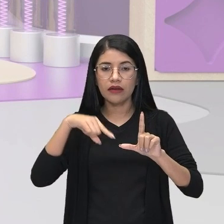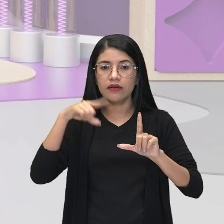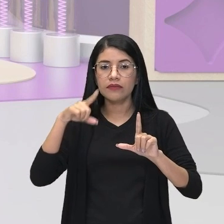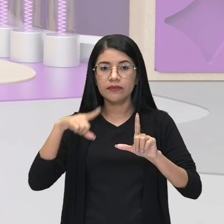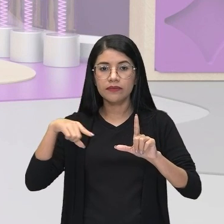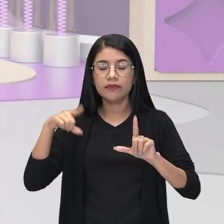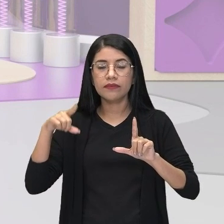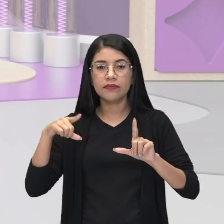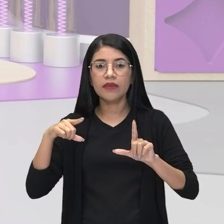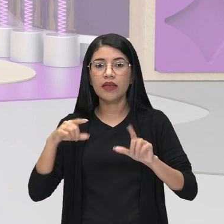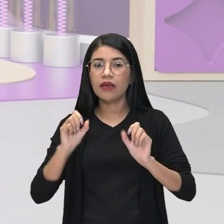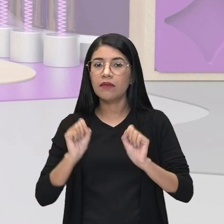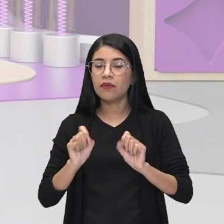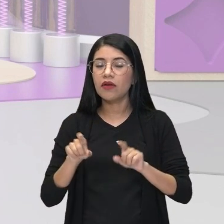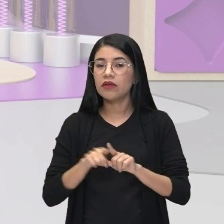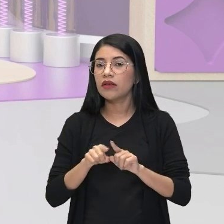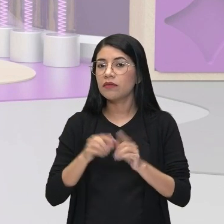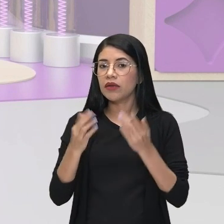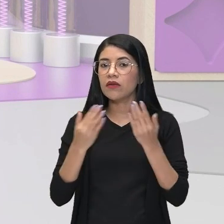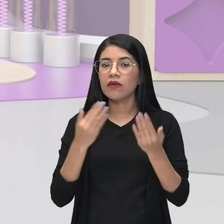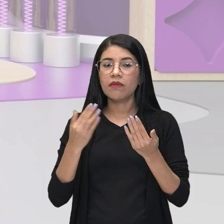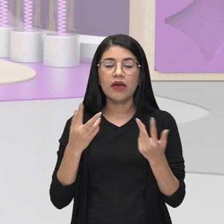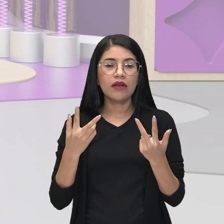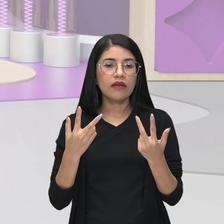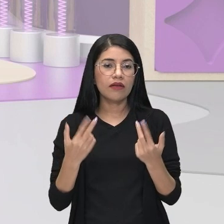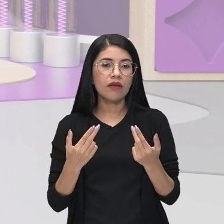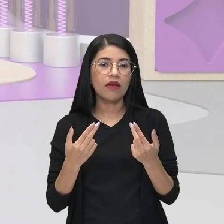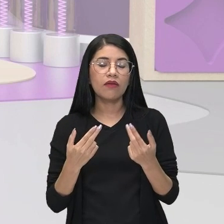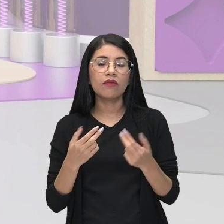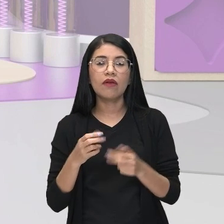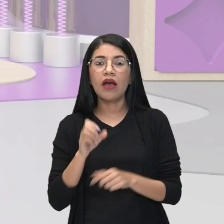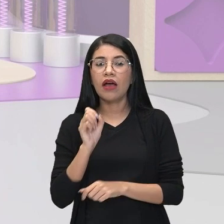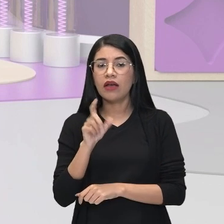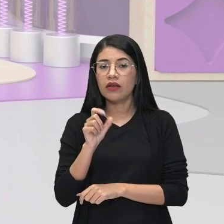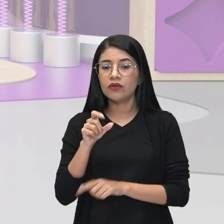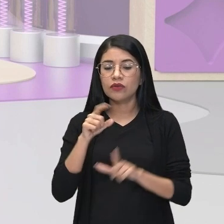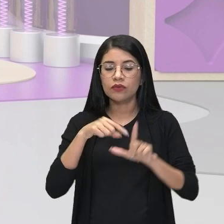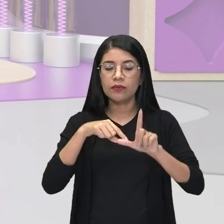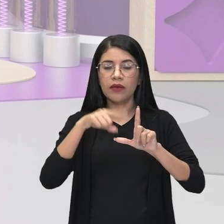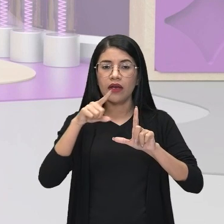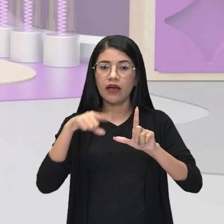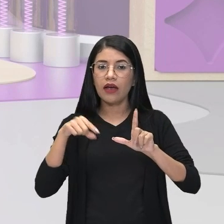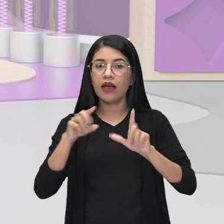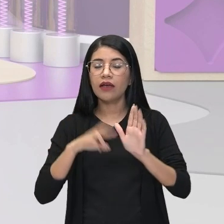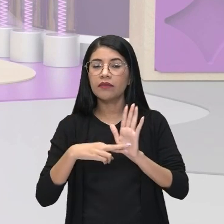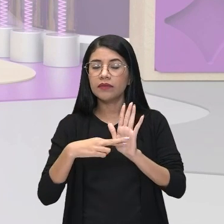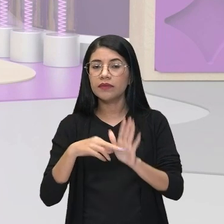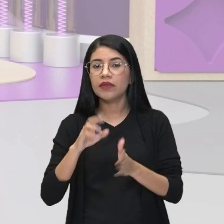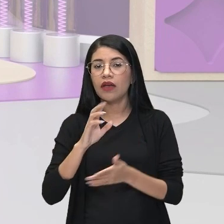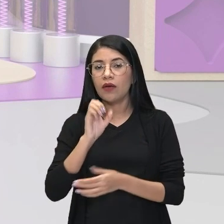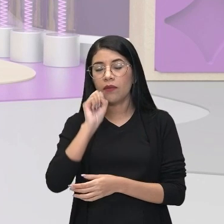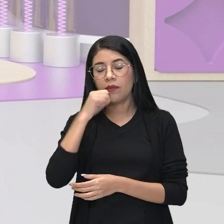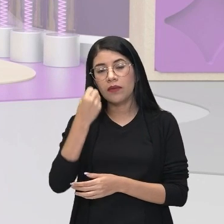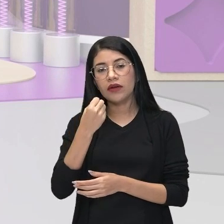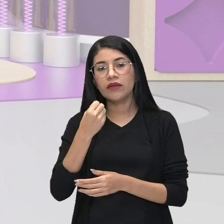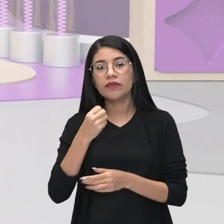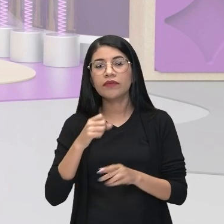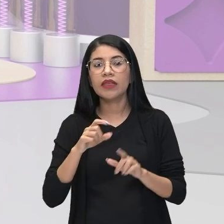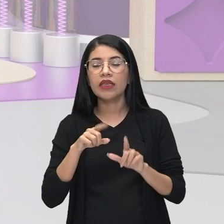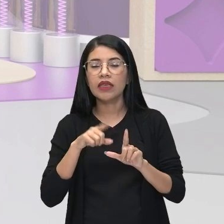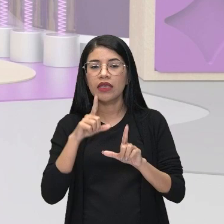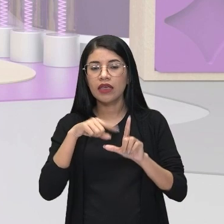aí a gente poderia colocar da mesma forma uma linha azul representando aí os pães e a outra linha laranja,